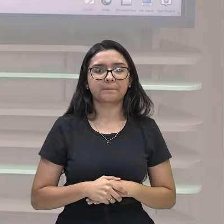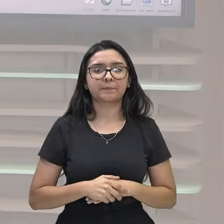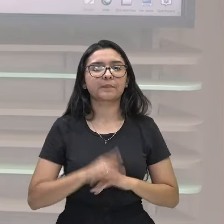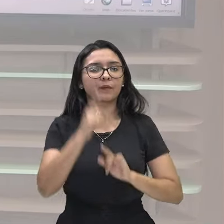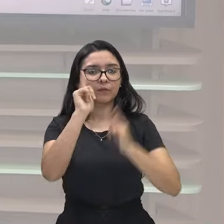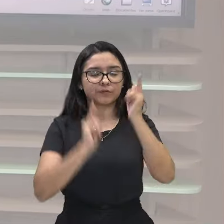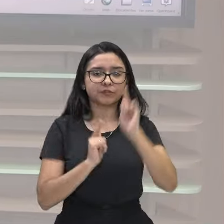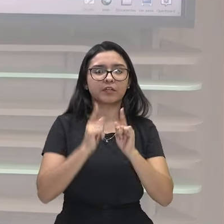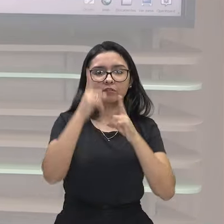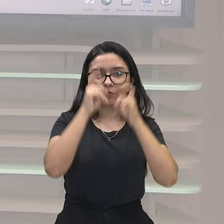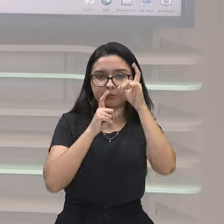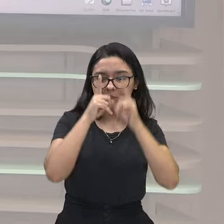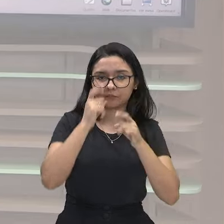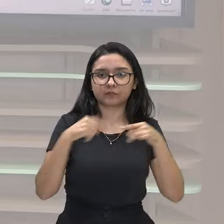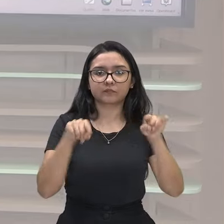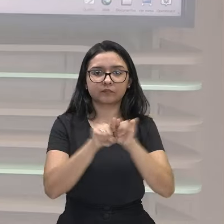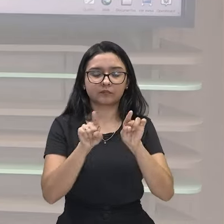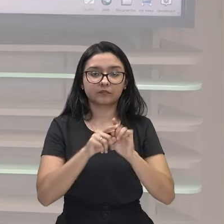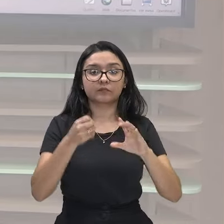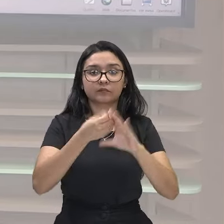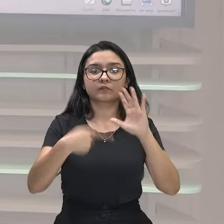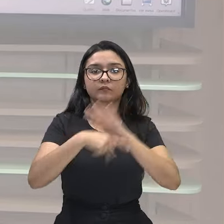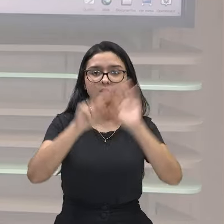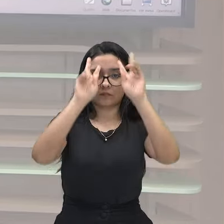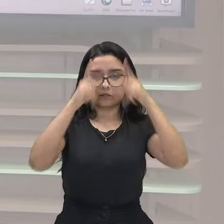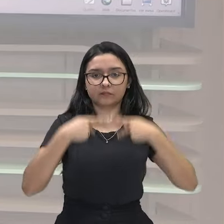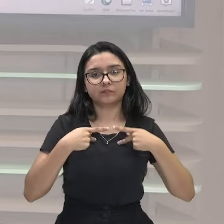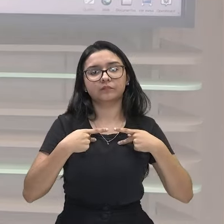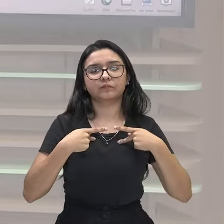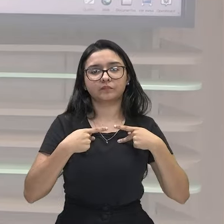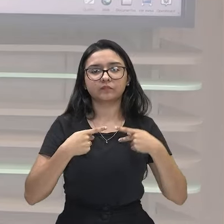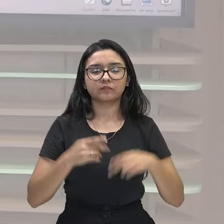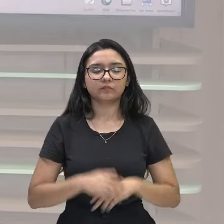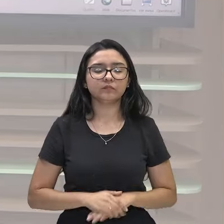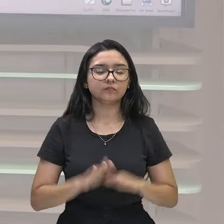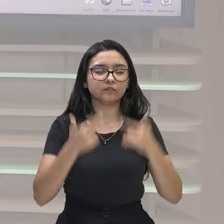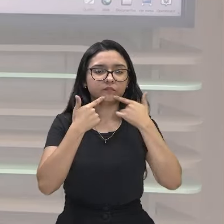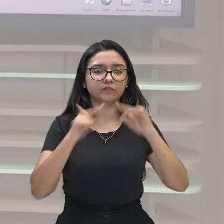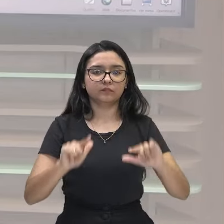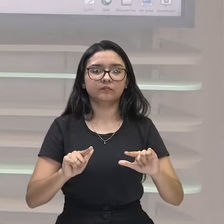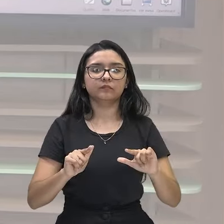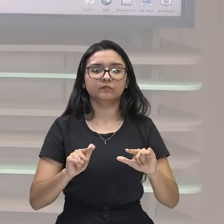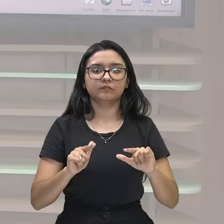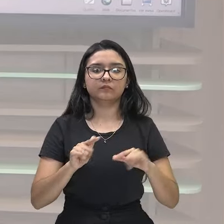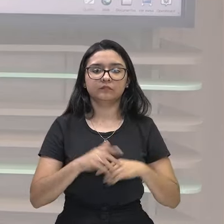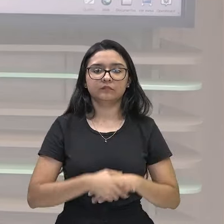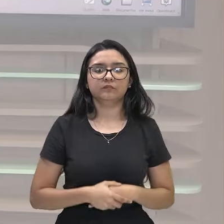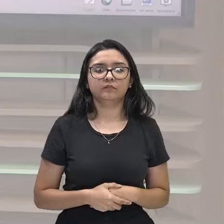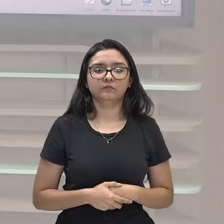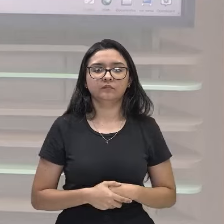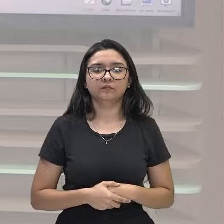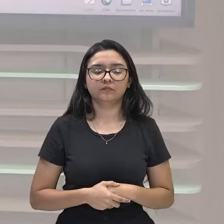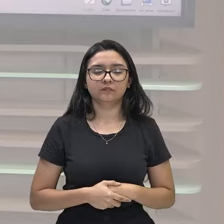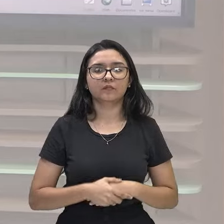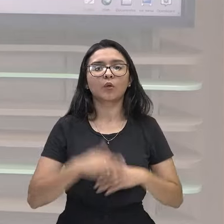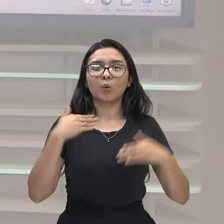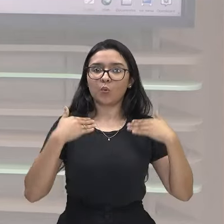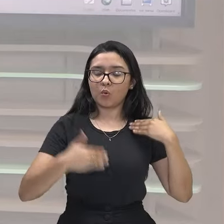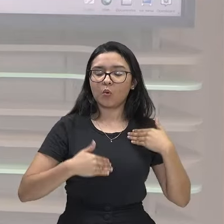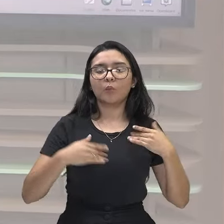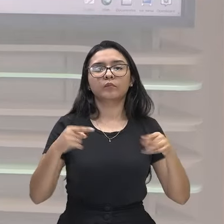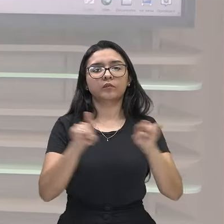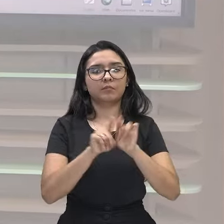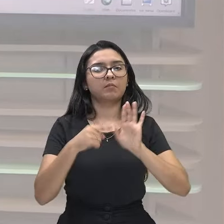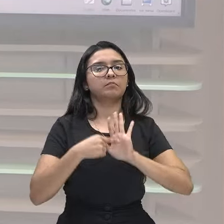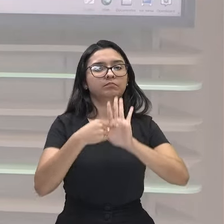gestos, as características humanas. Então, a linguagem verbal, ela traz isso. O corpo humano, ele fala